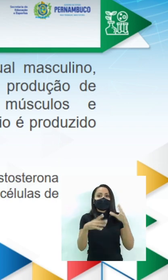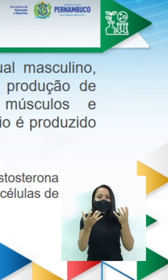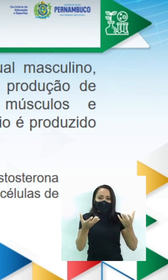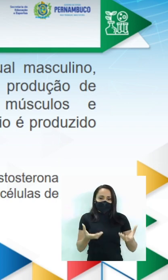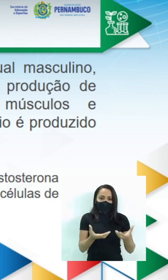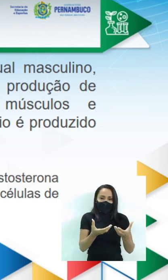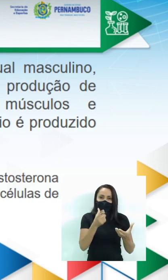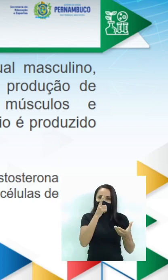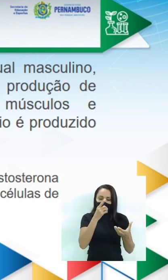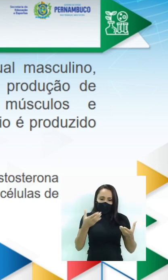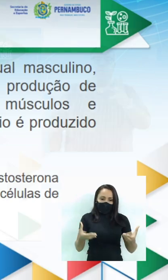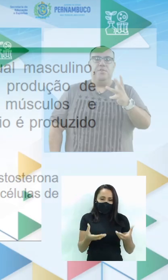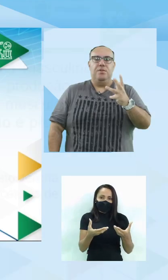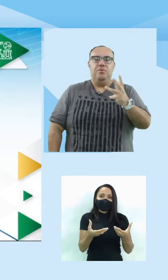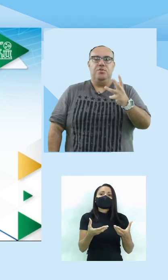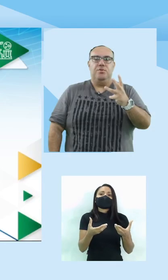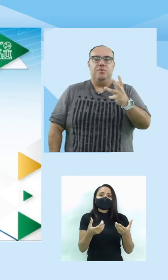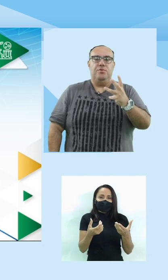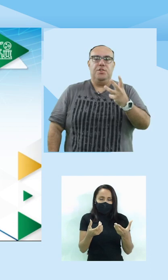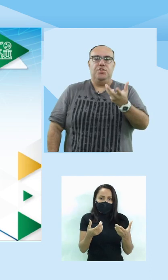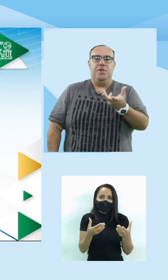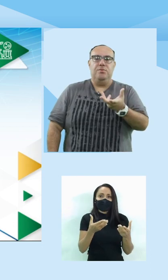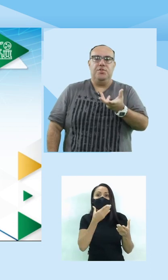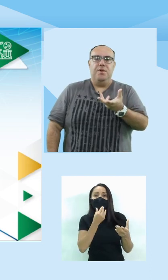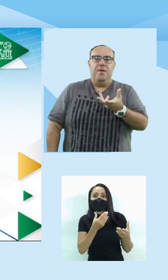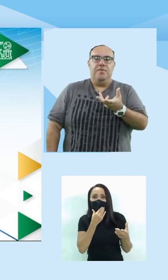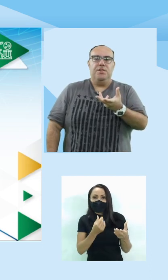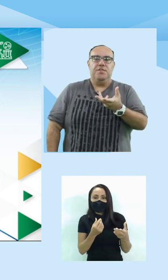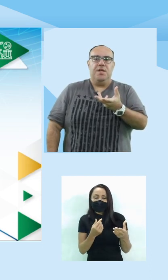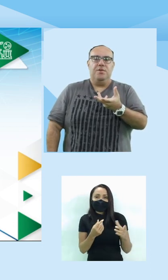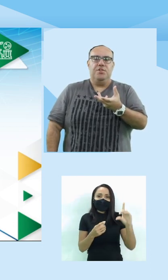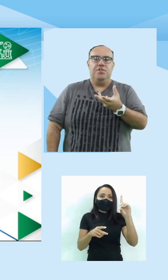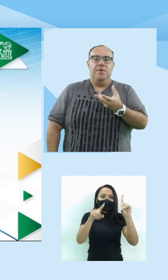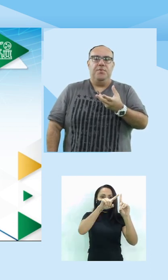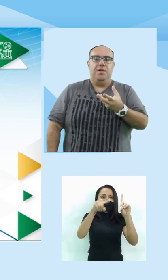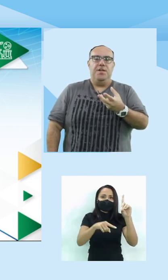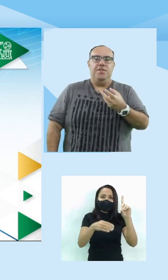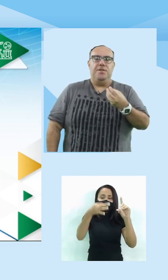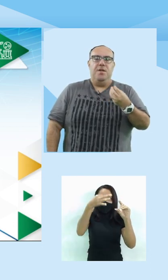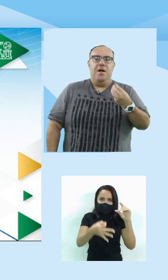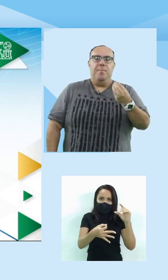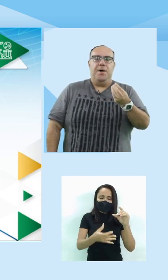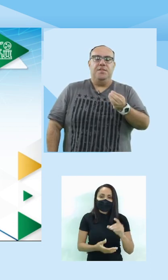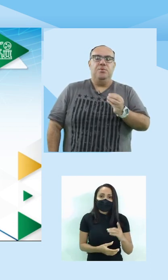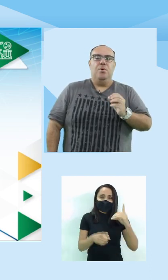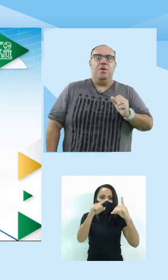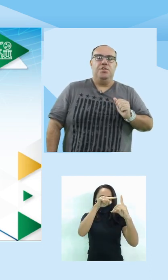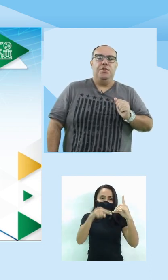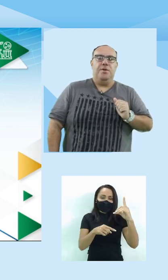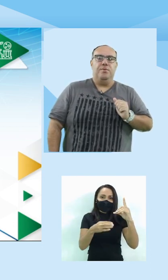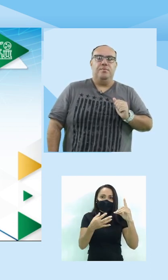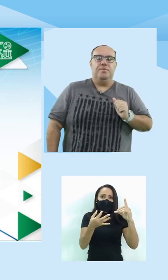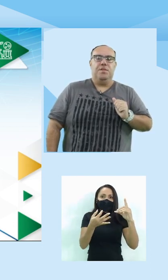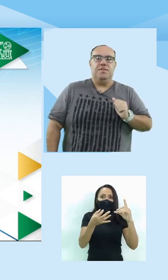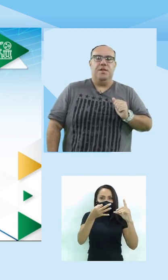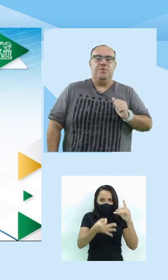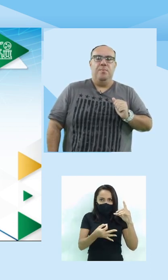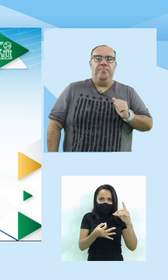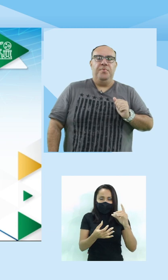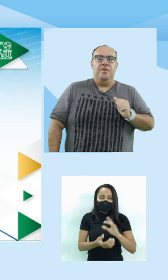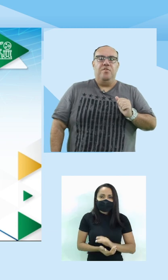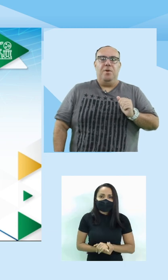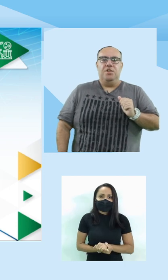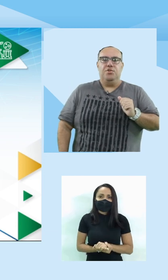No homem, a testosterona é produzida nos testículos, nas células de Leydig, a partir do colesterol, tá